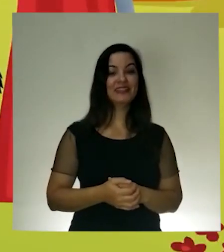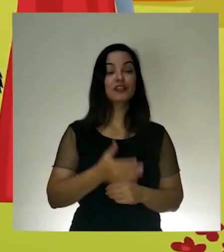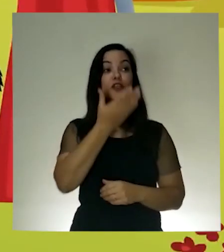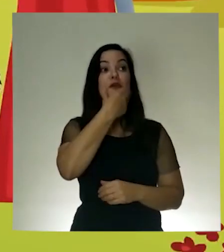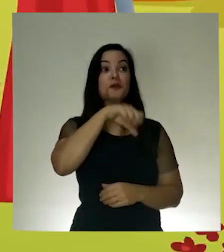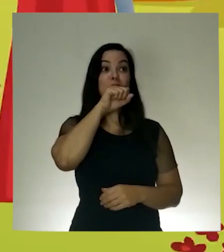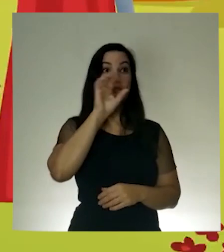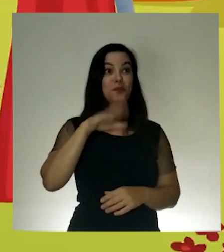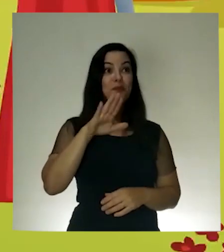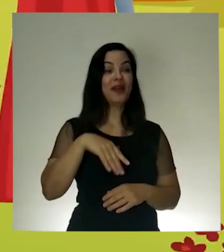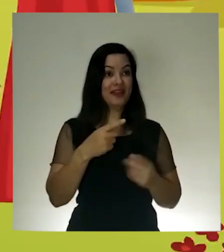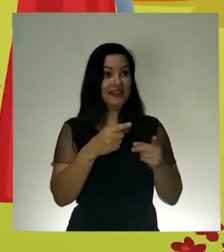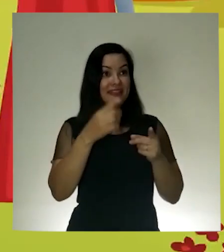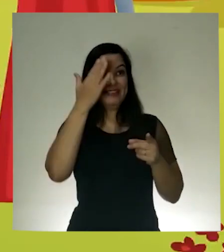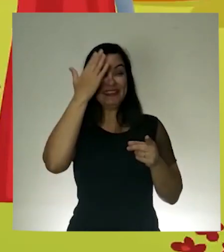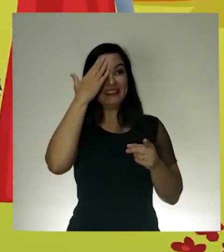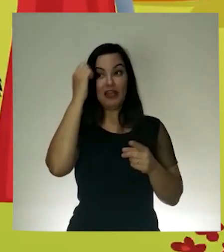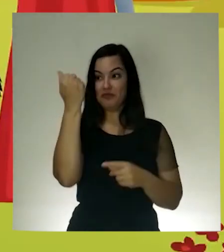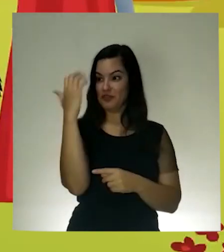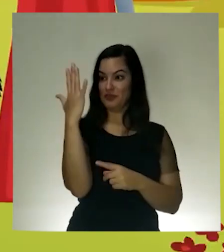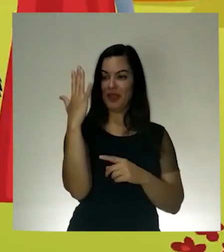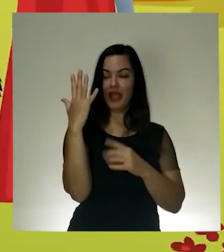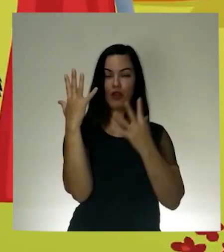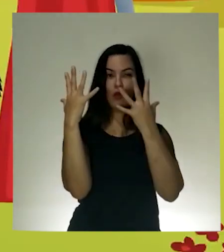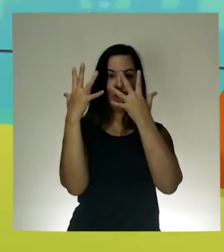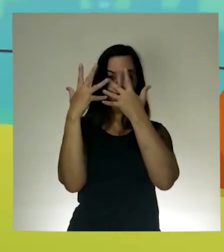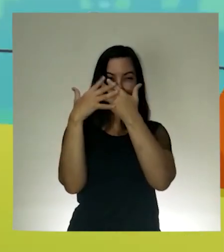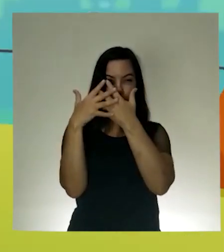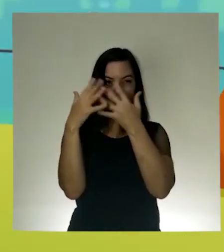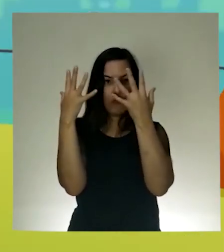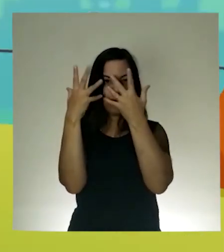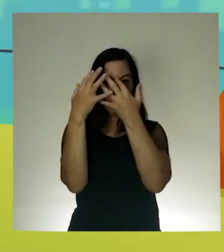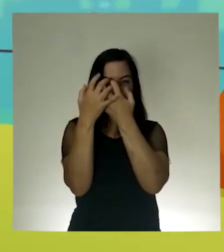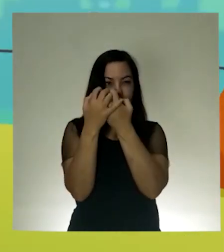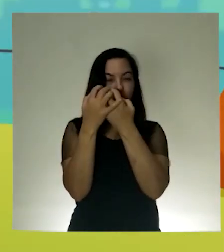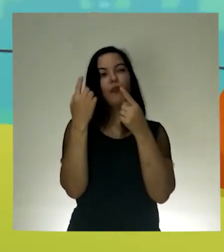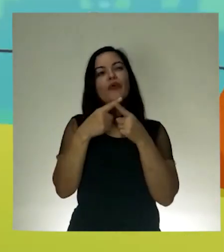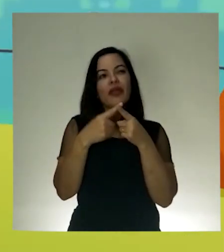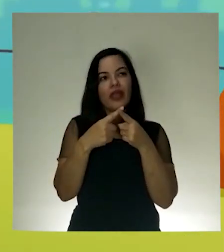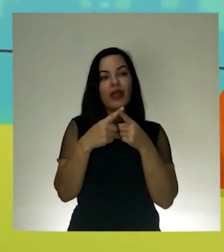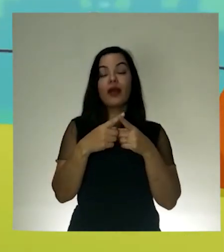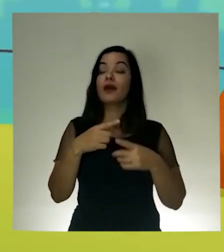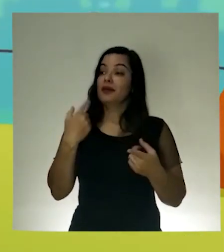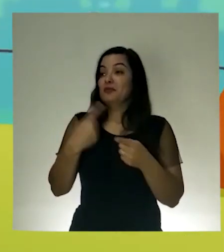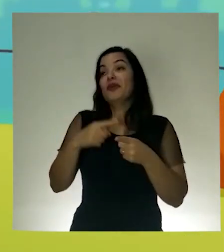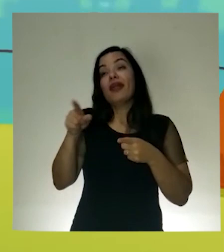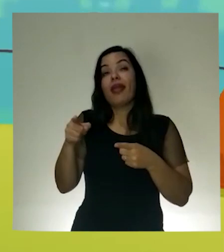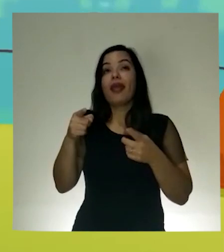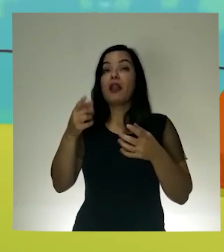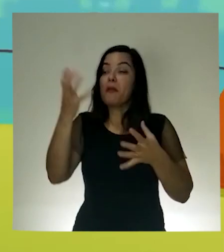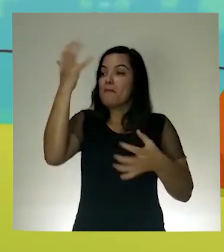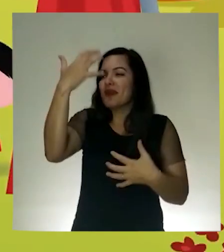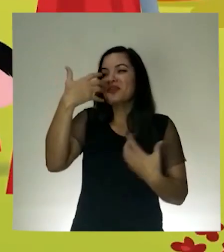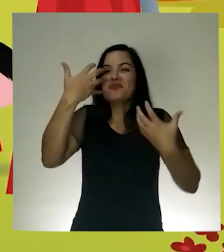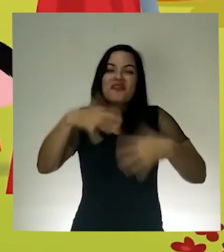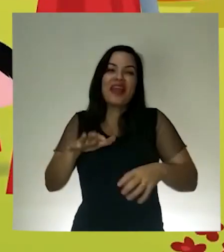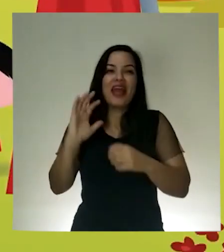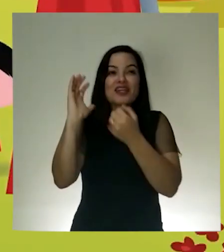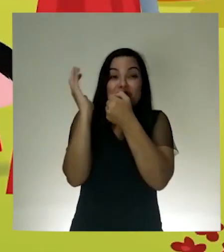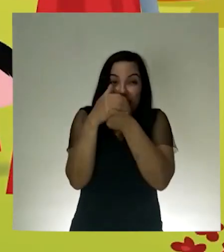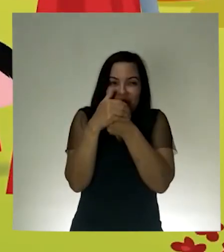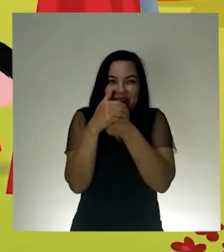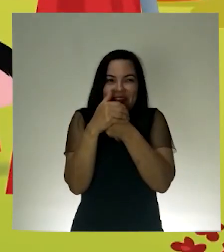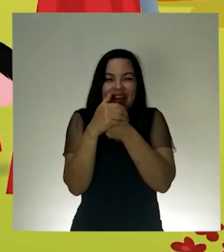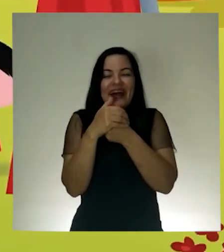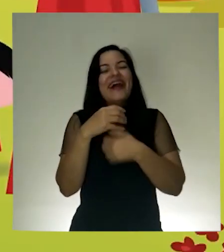Pai, você sabe por que o espelho embaça? Porque ele não quer tomar banho e tá se escondendo.